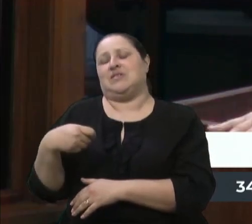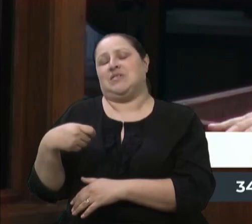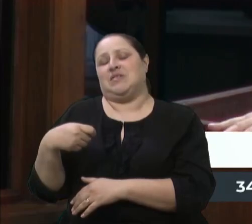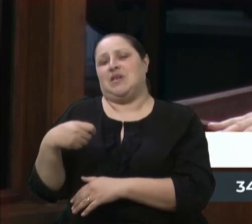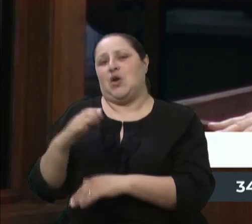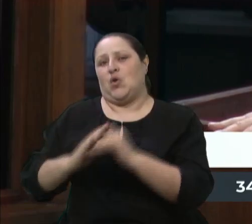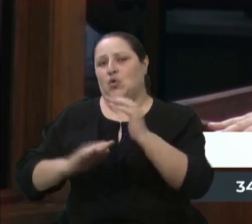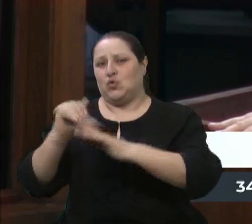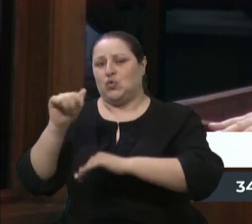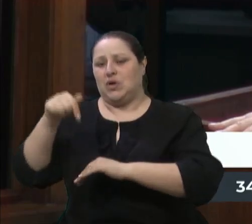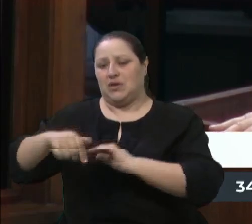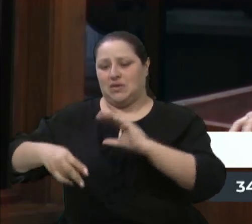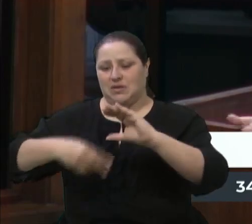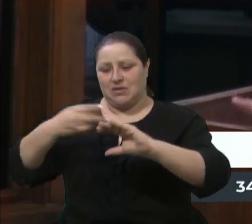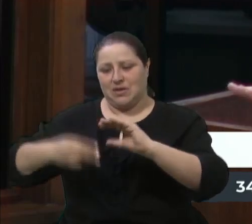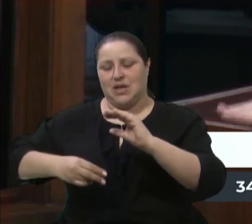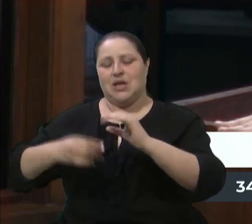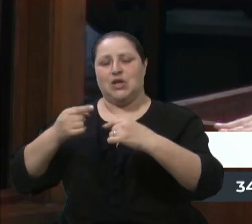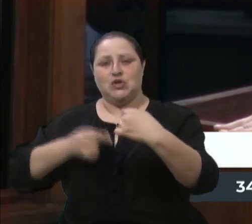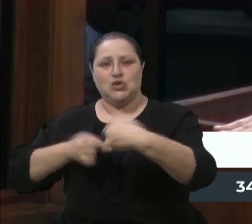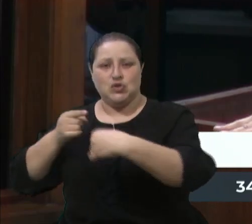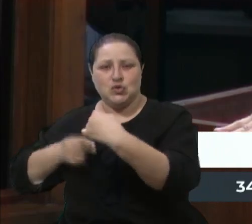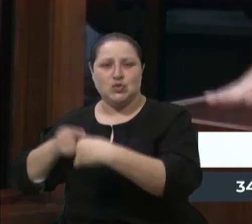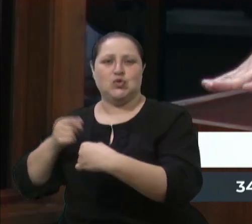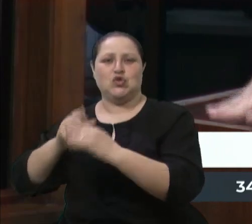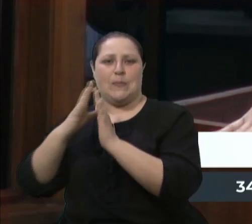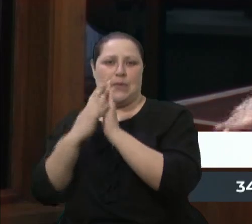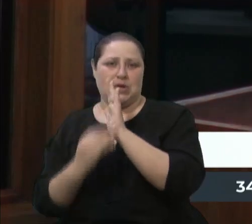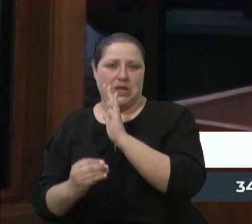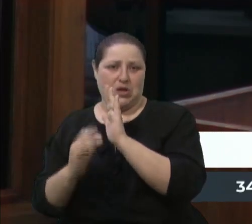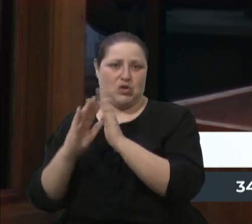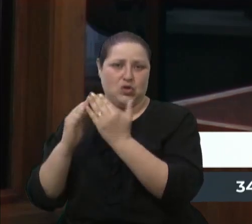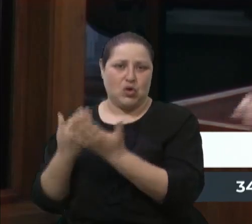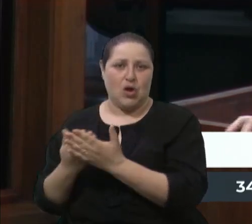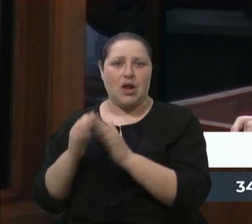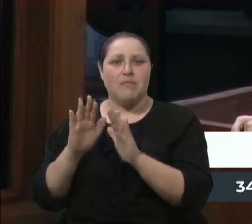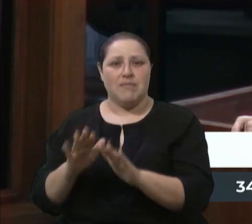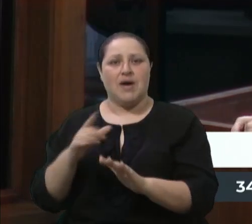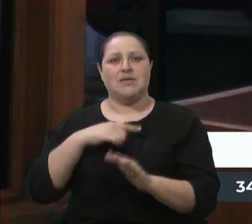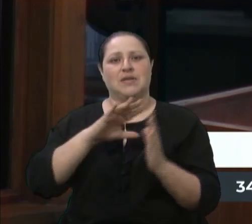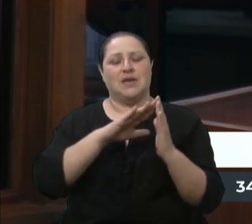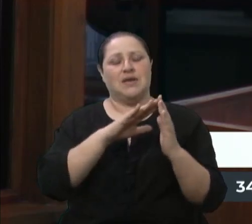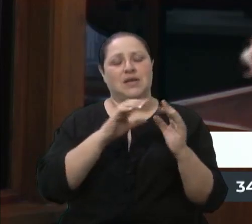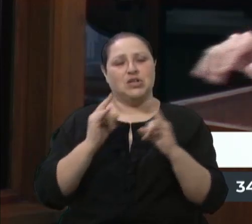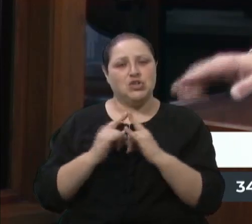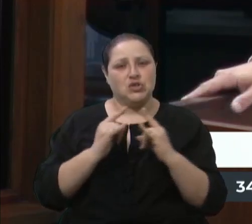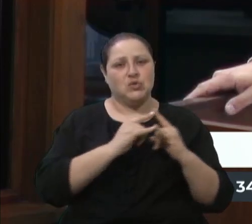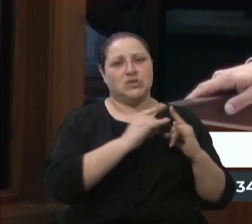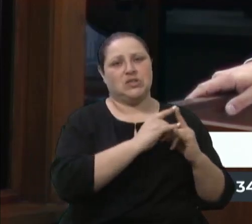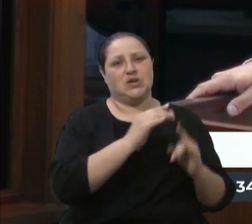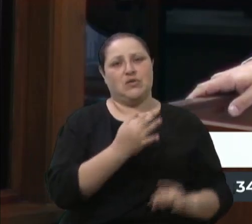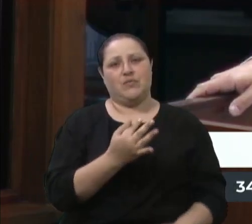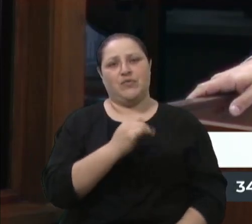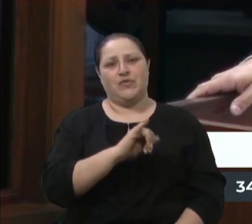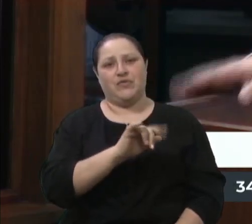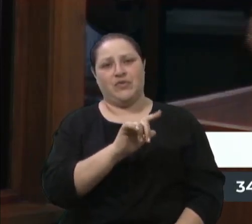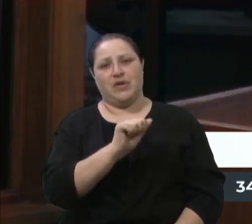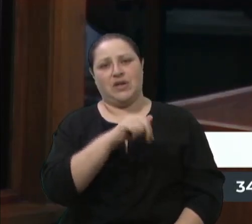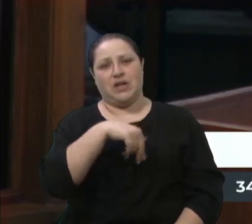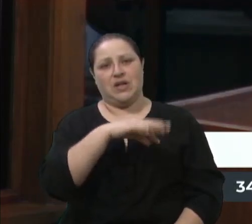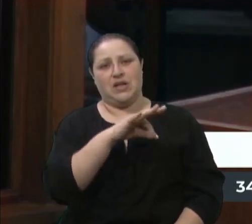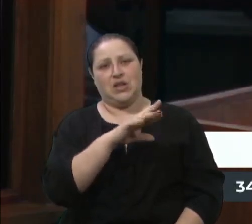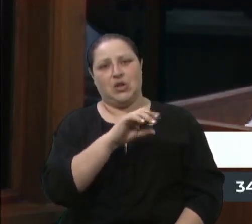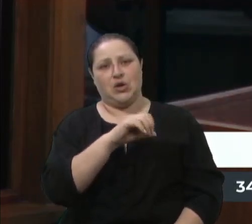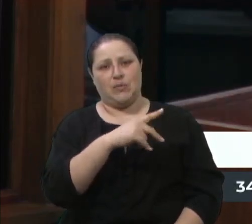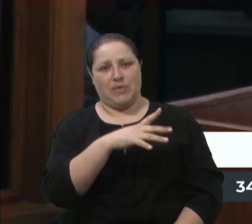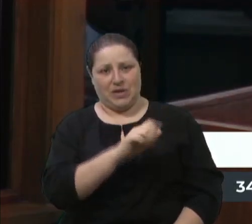entidades filantrópicas já atuando, e aqui eu estou me atendo às questões principalmente estruturais. E antes de conceder a parte à vereadora Gladys,